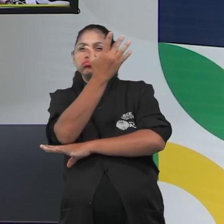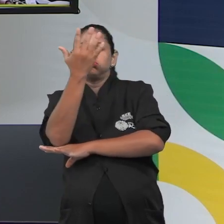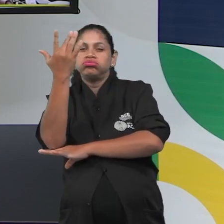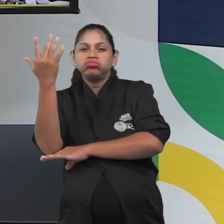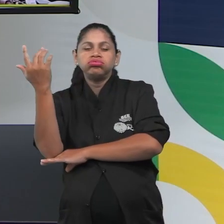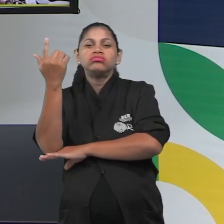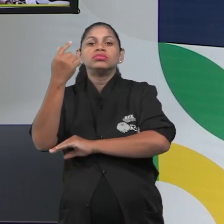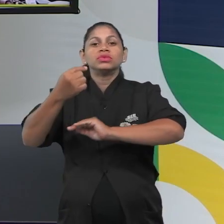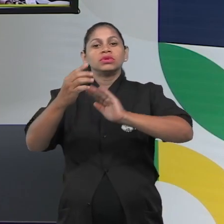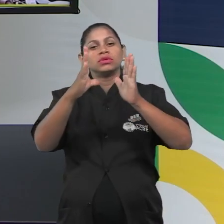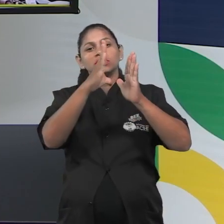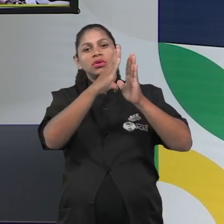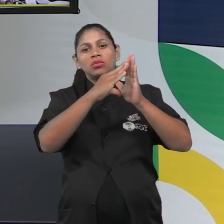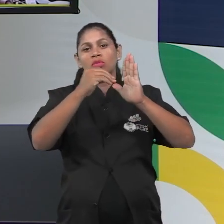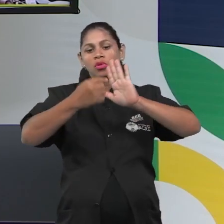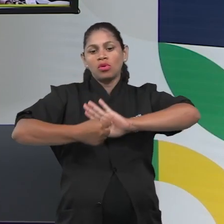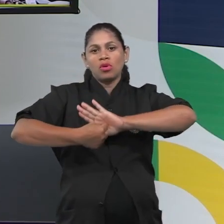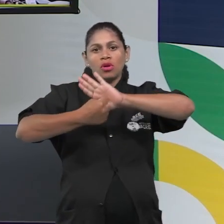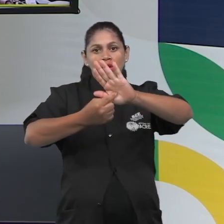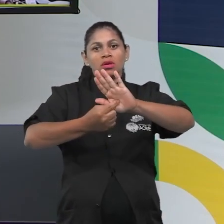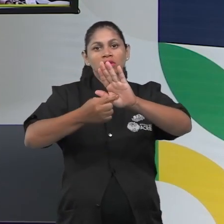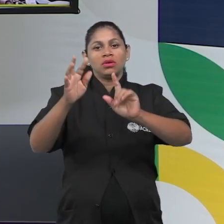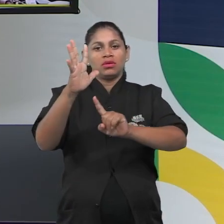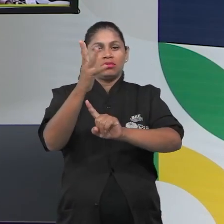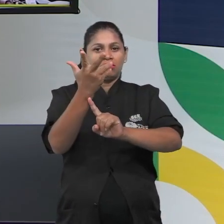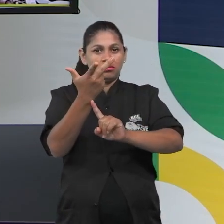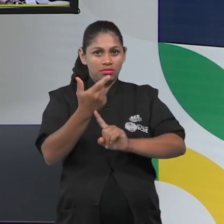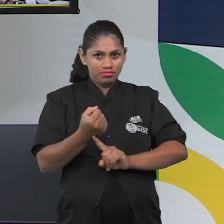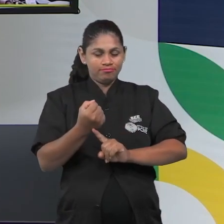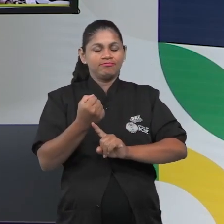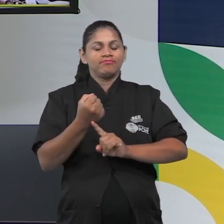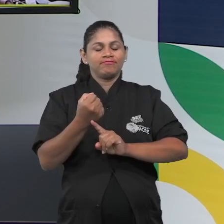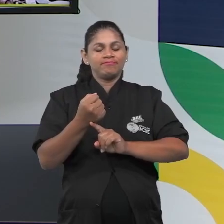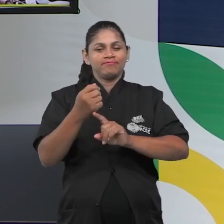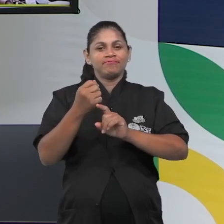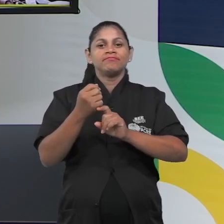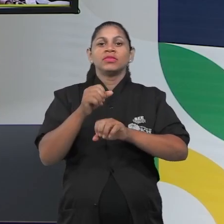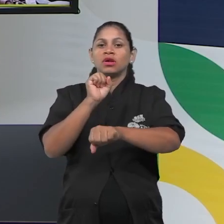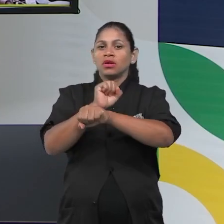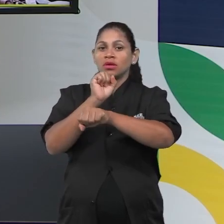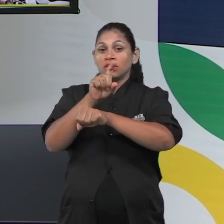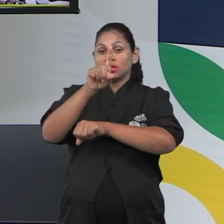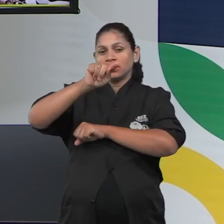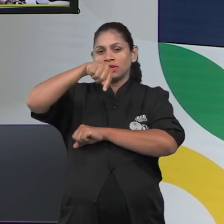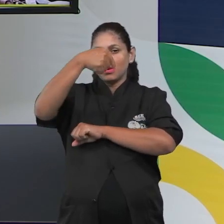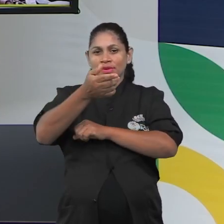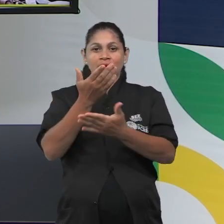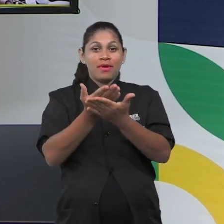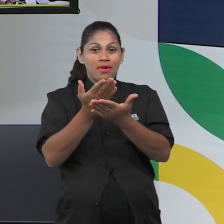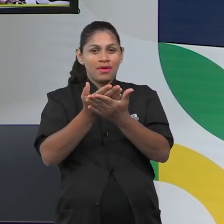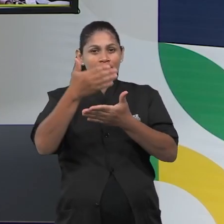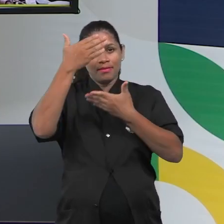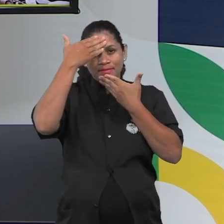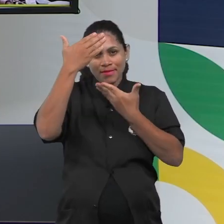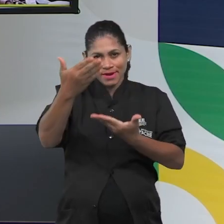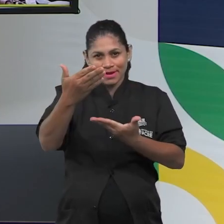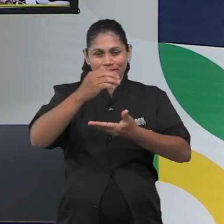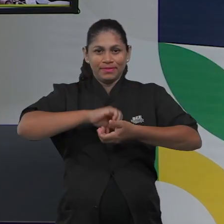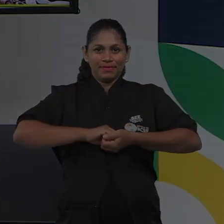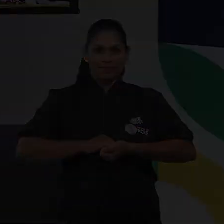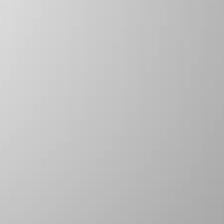sendo representado na arte. Eu espero você na nossa próxima aula, viu? Obrigada!